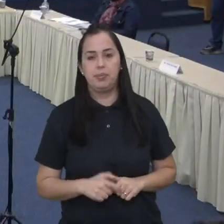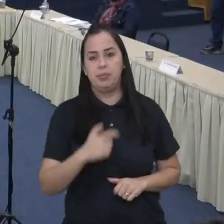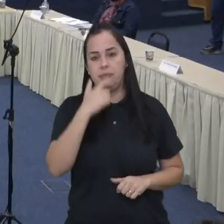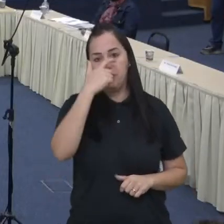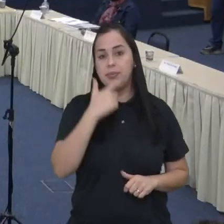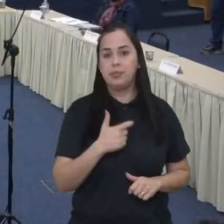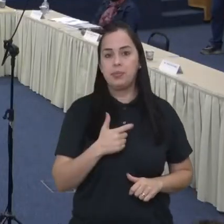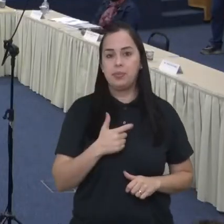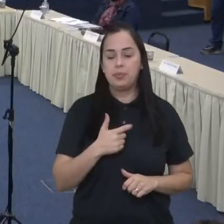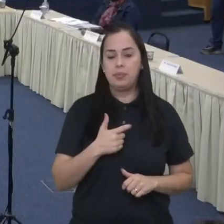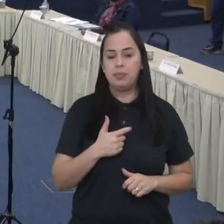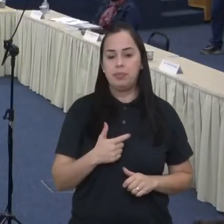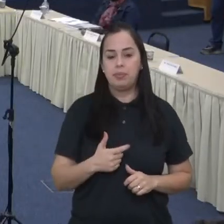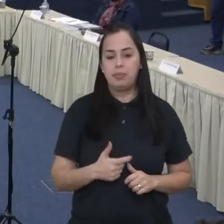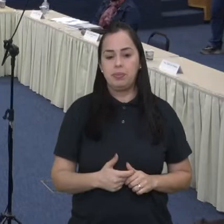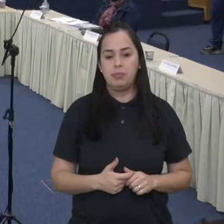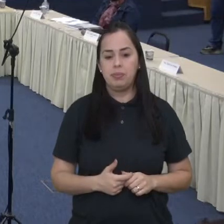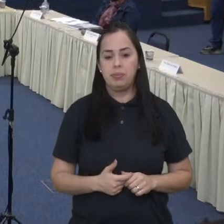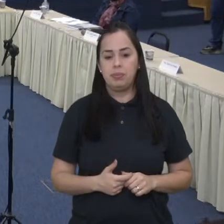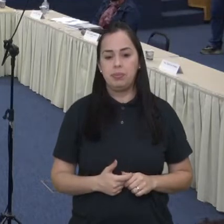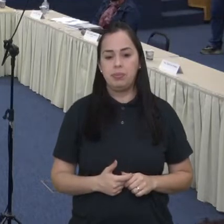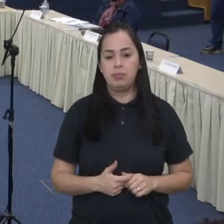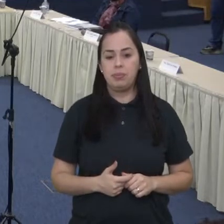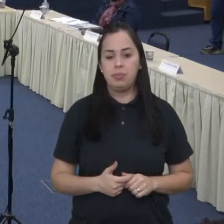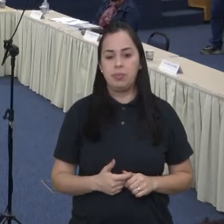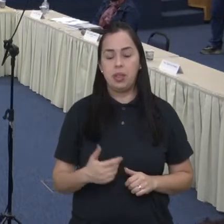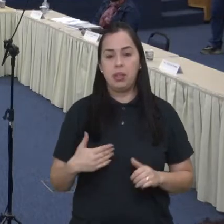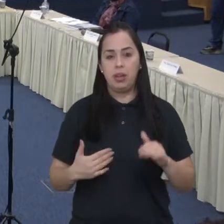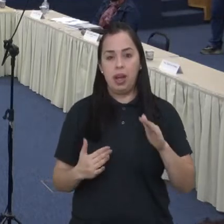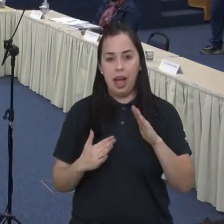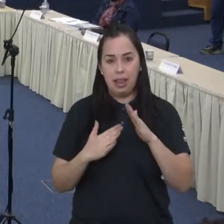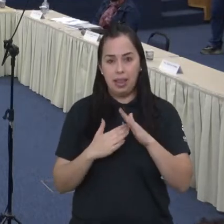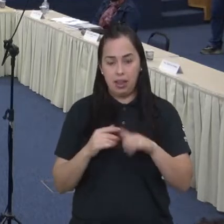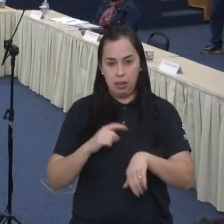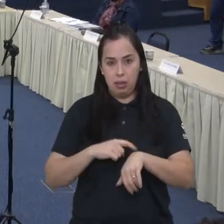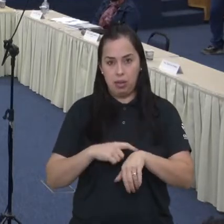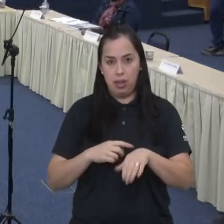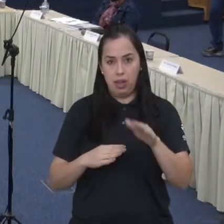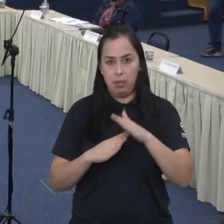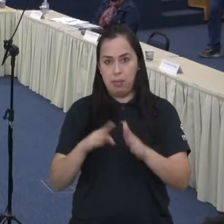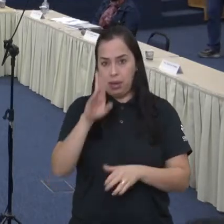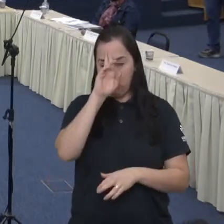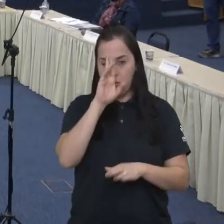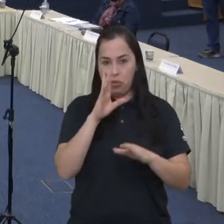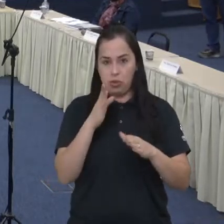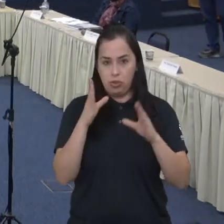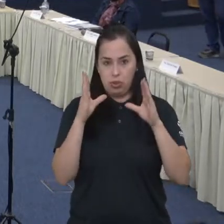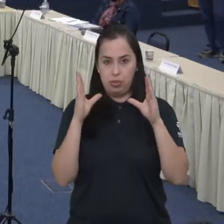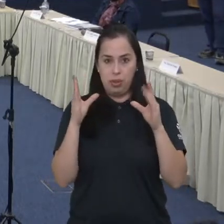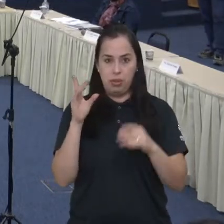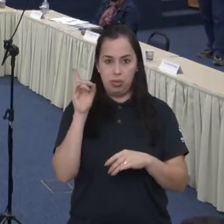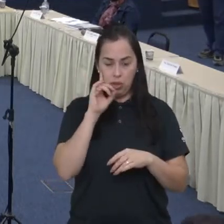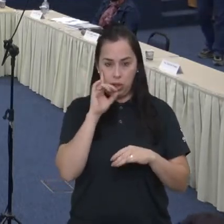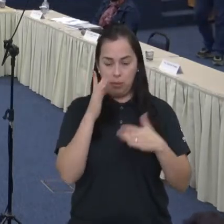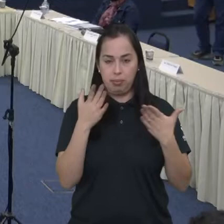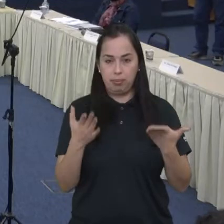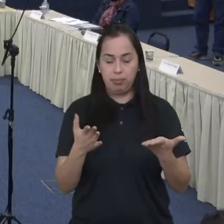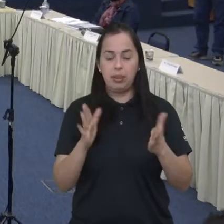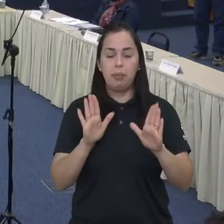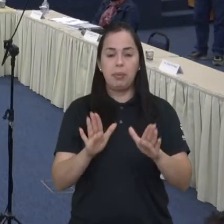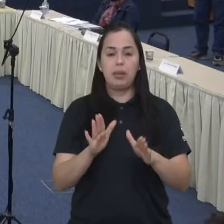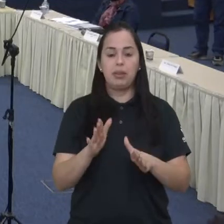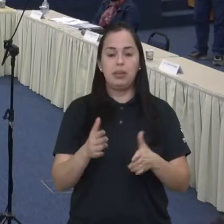Eu quero, a gente tem o plenário reservado até o meio-dia, eu quero abrir a palavra para a população.